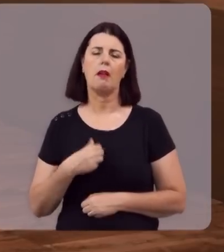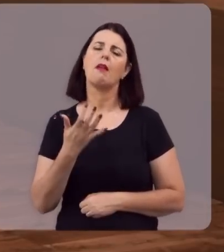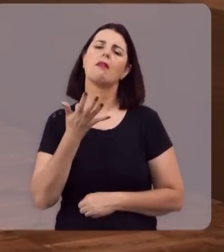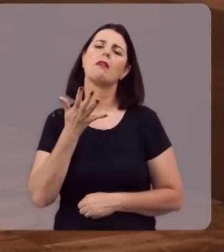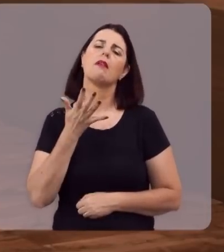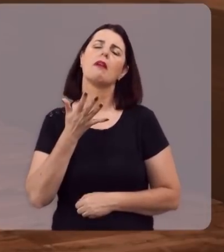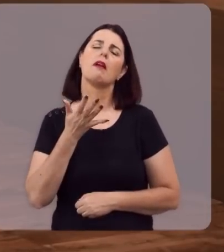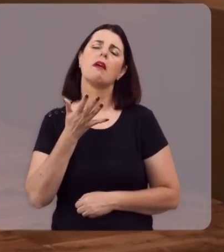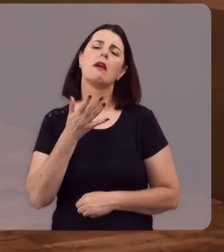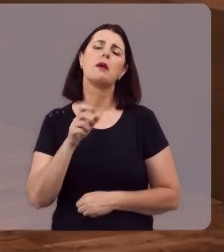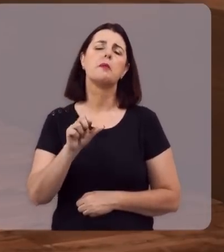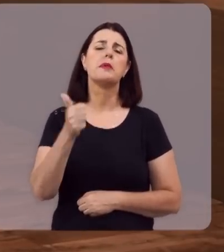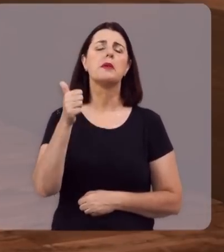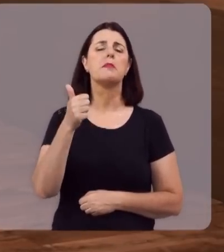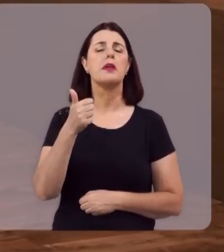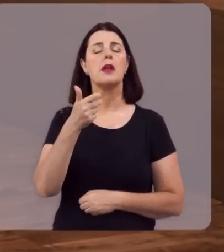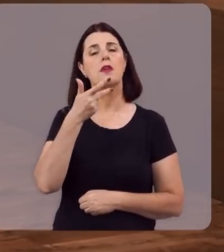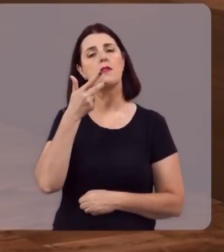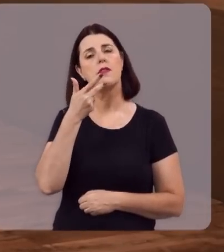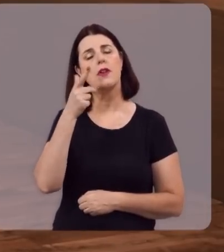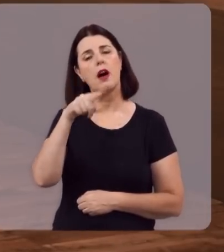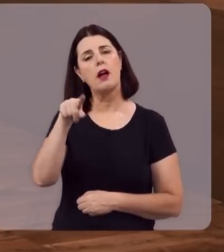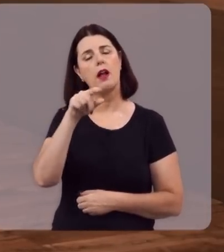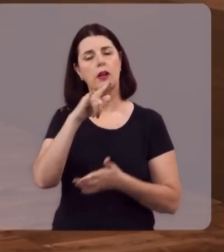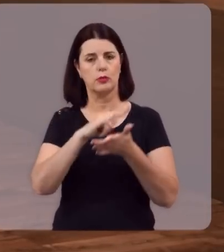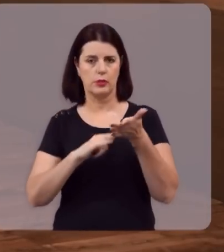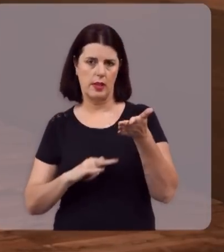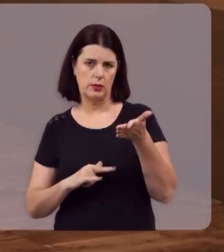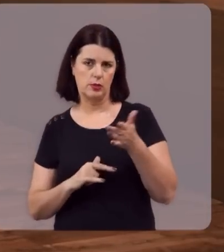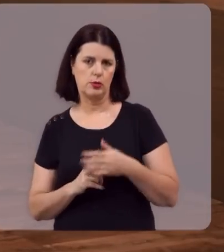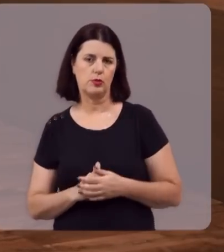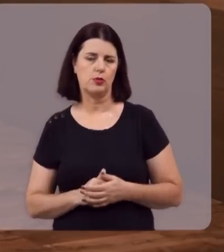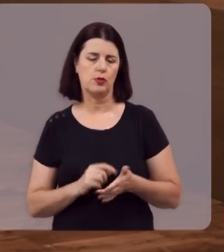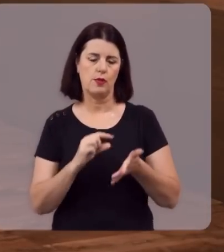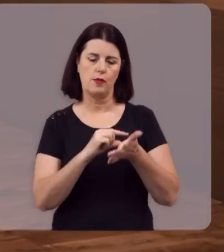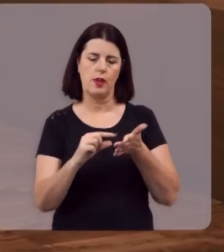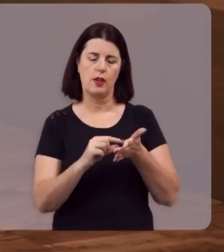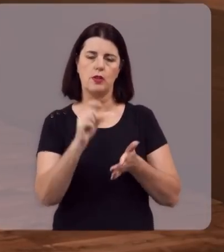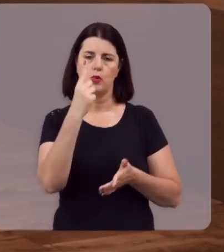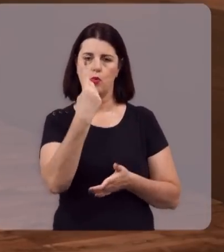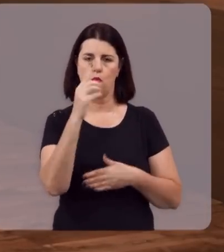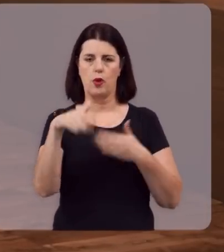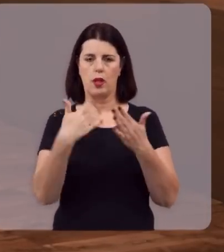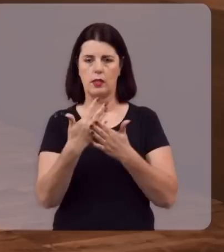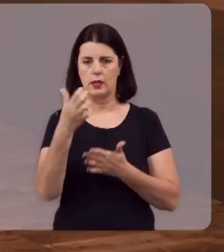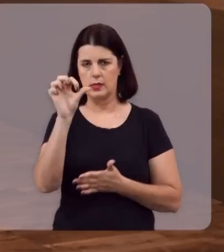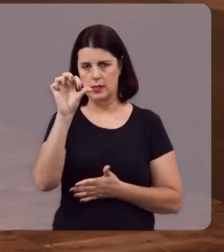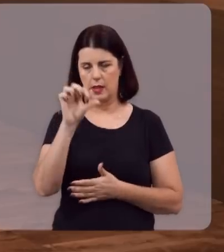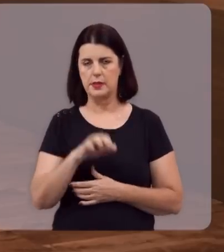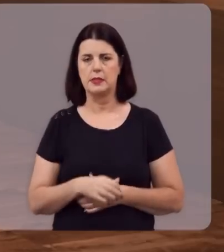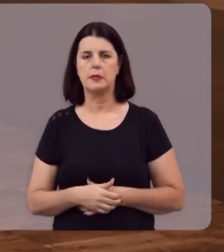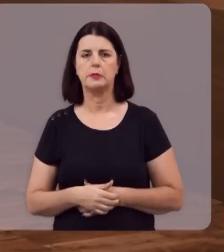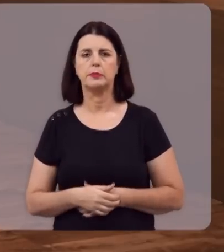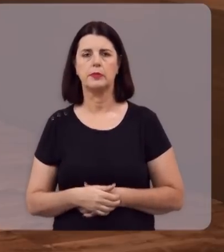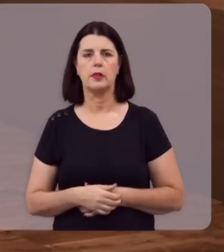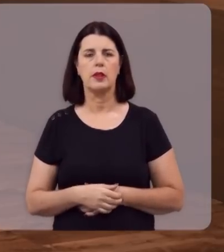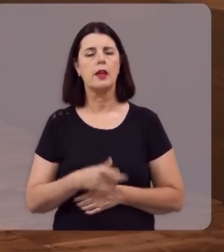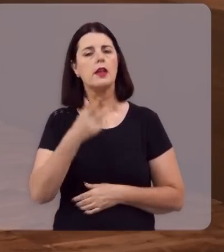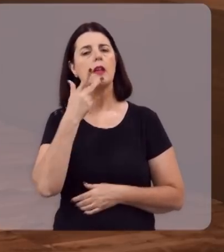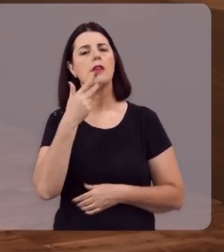eu gostaria primeiramente destacar do texto dos versos de uma seis sobre